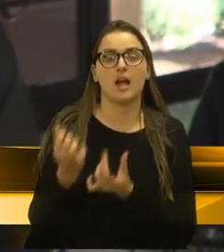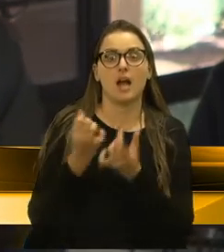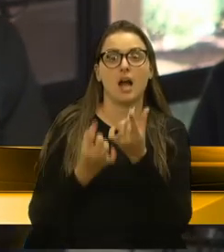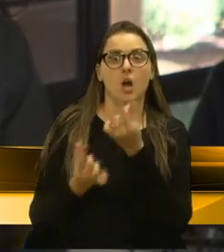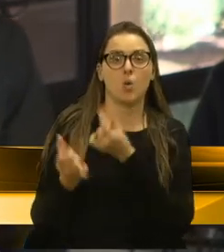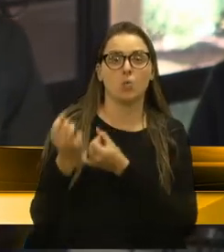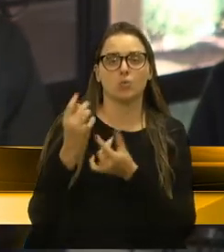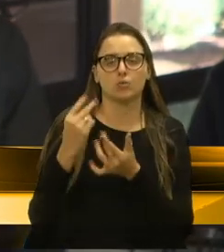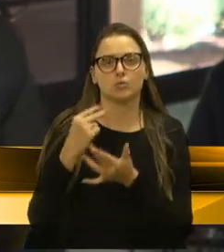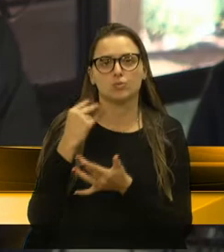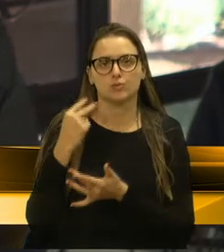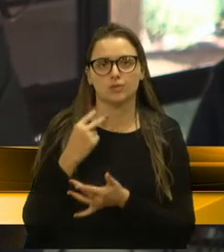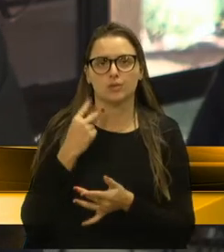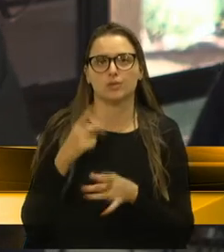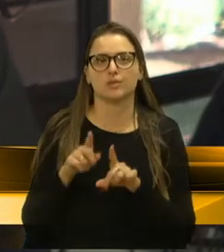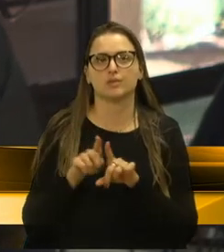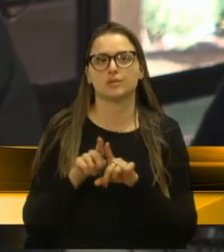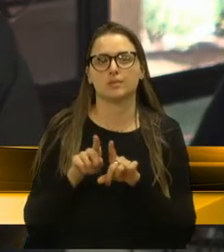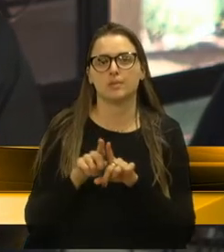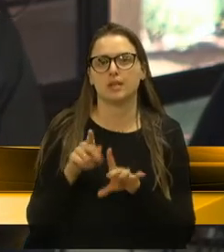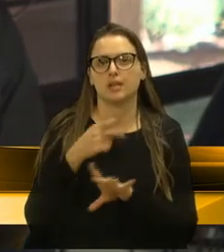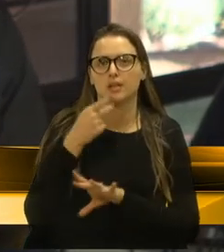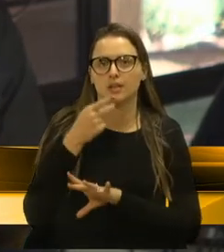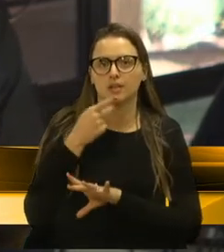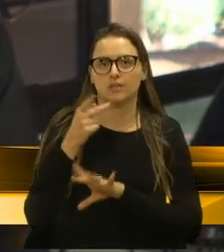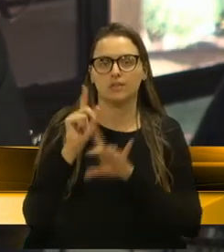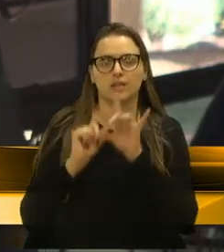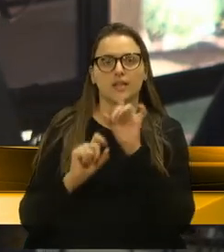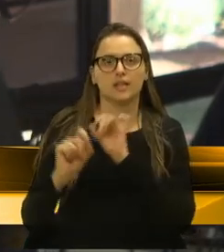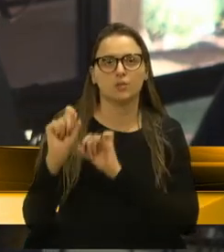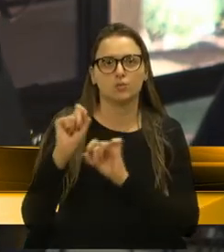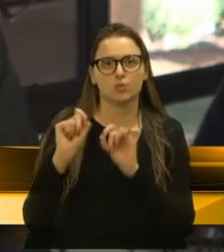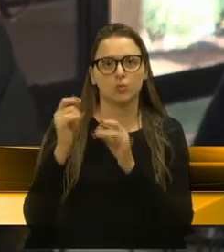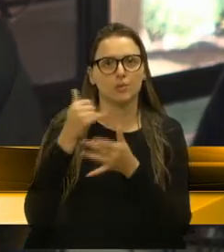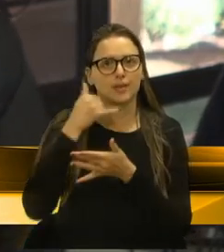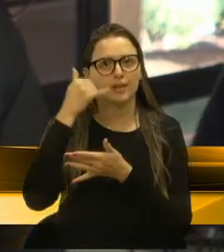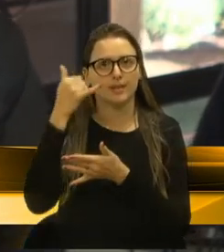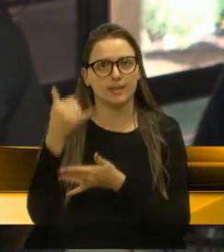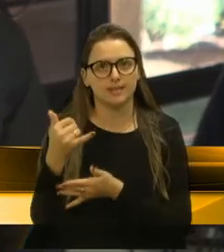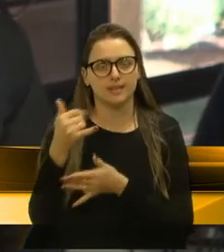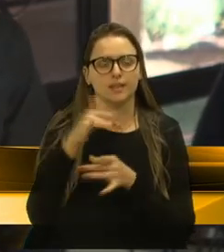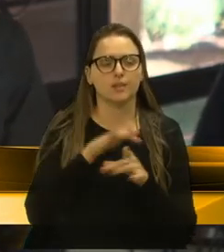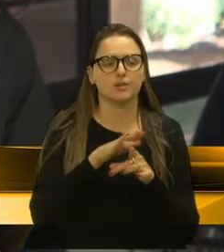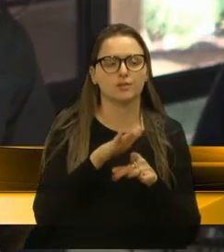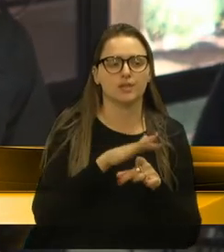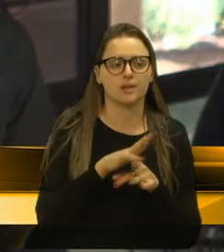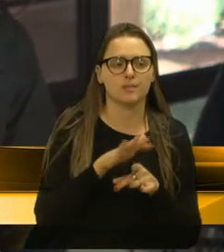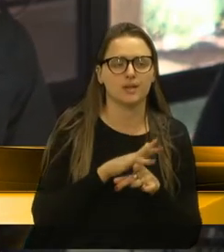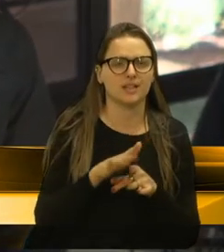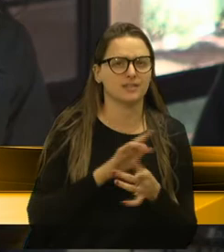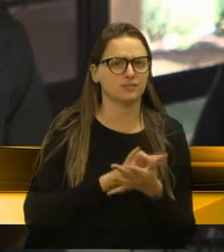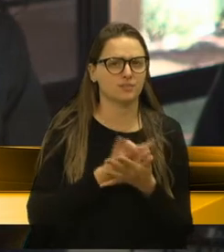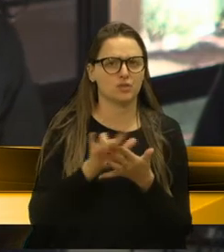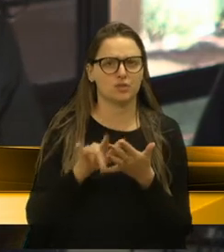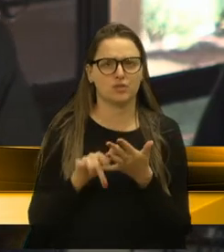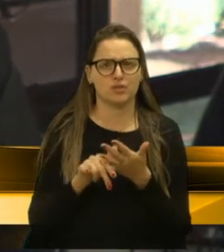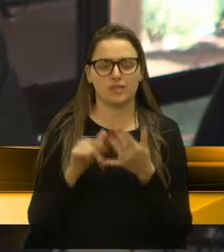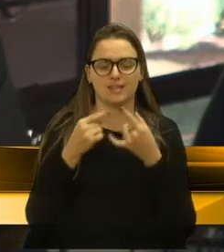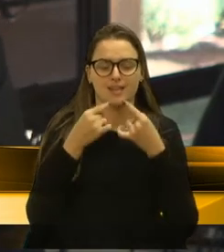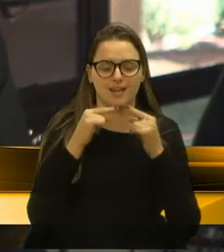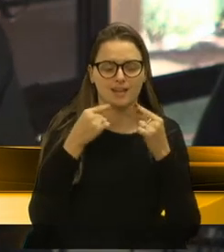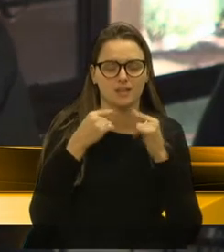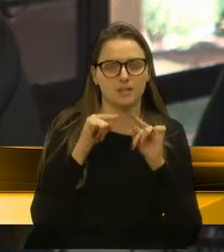maioria, repercutiram aqui as ligações e as demandas de diversas reclamações sobre o transporte